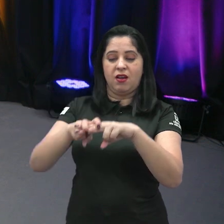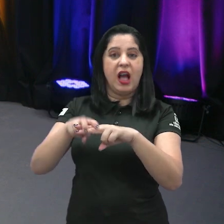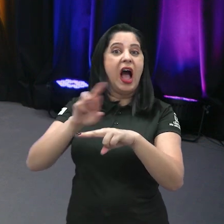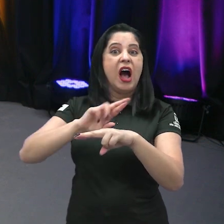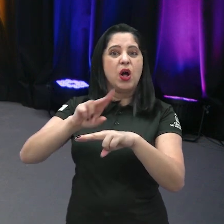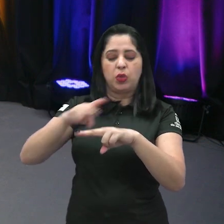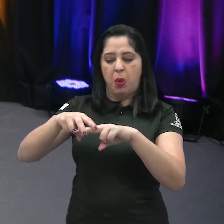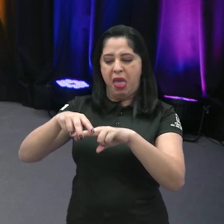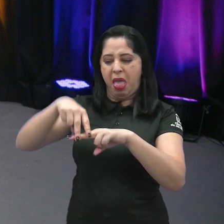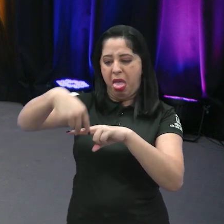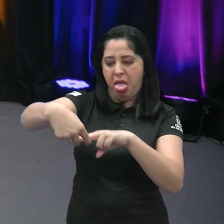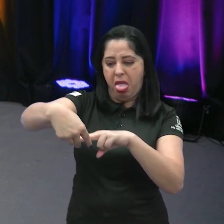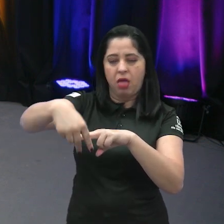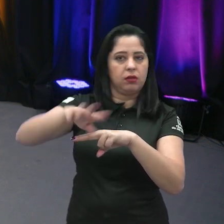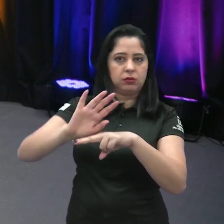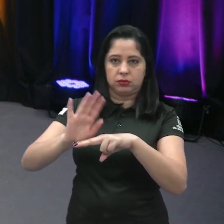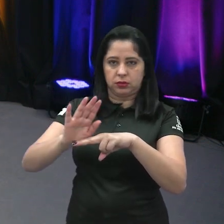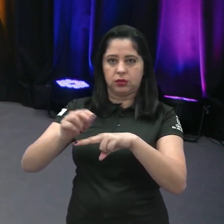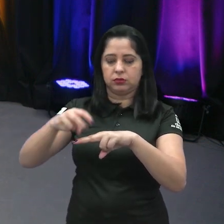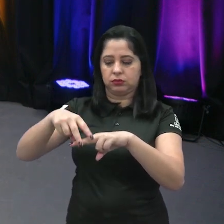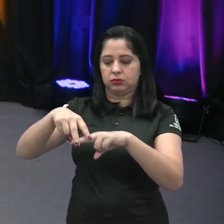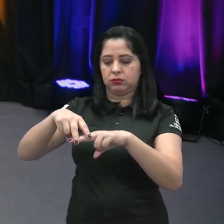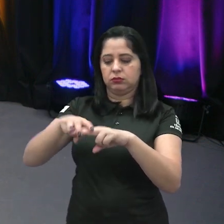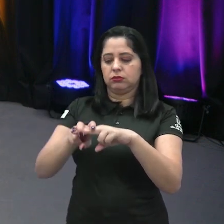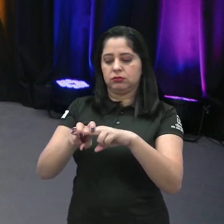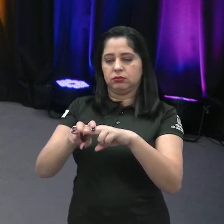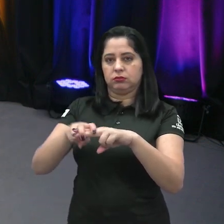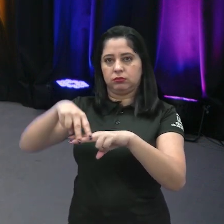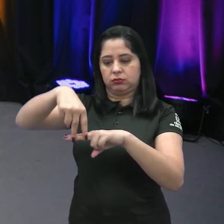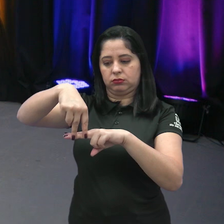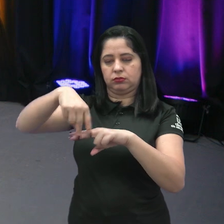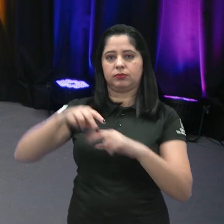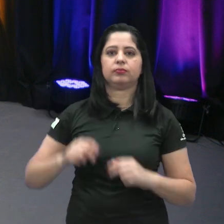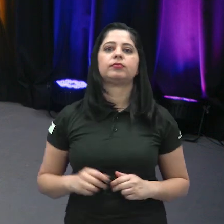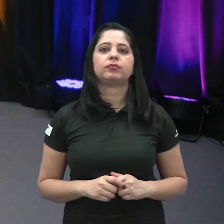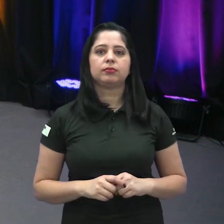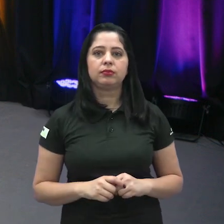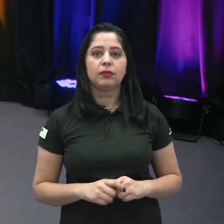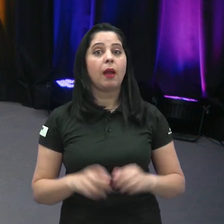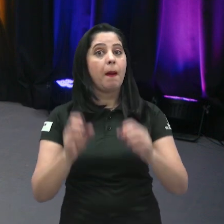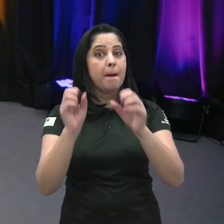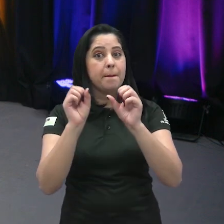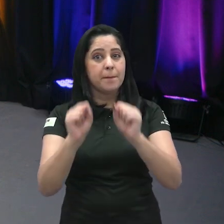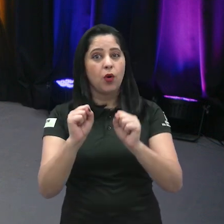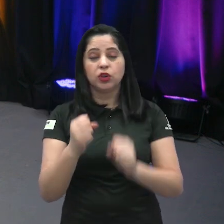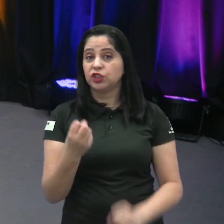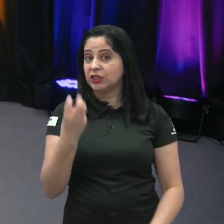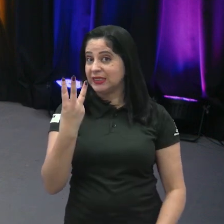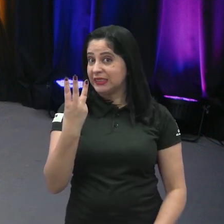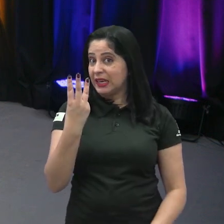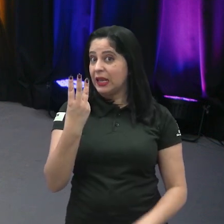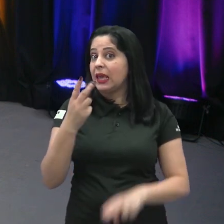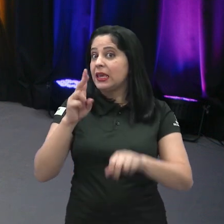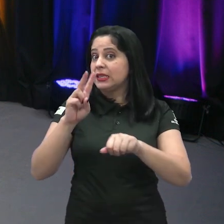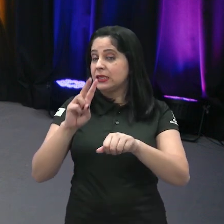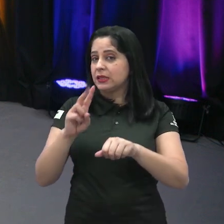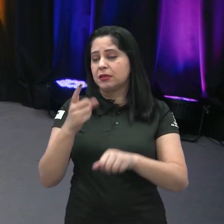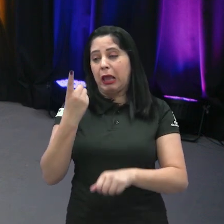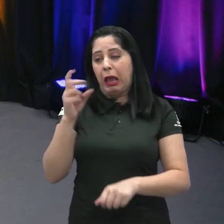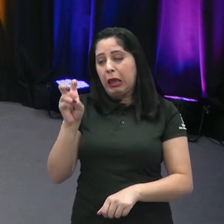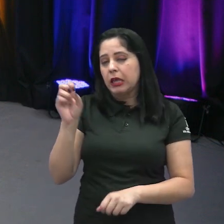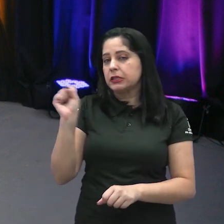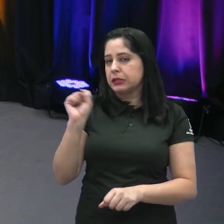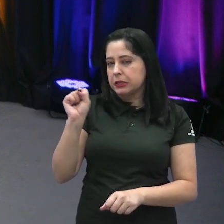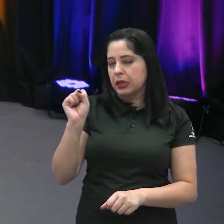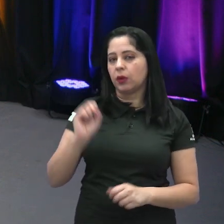Então eu estou ativando muito bem a minha coxa e não a ponta dos pés, ok? Essa série pode ser feita 3